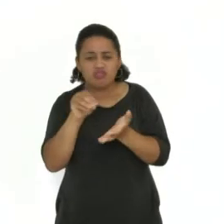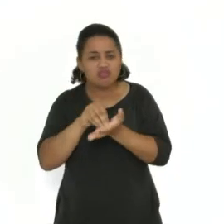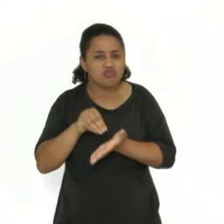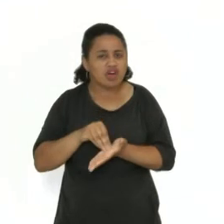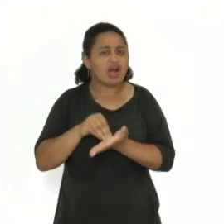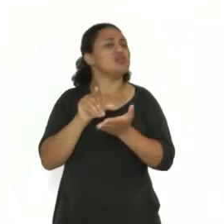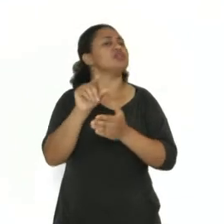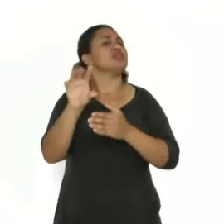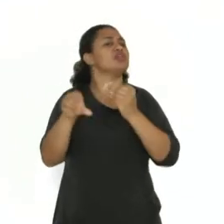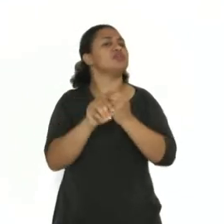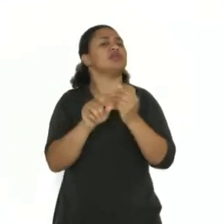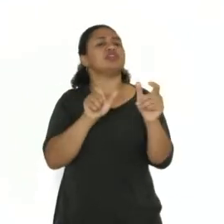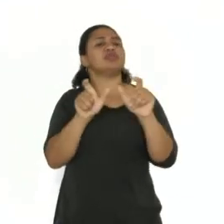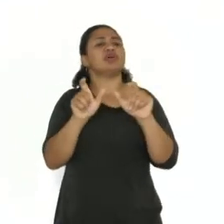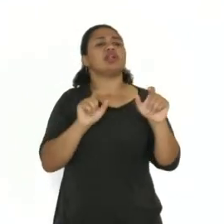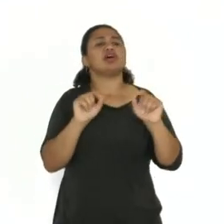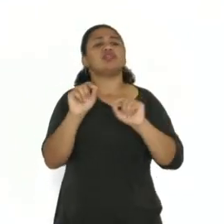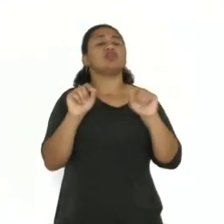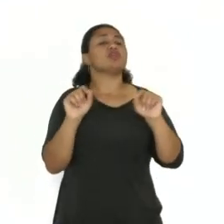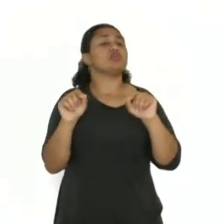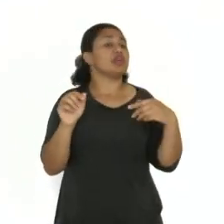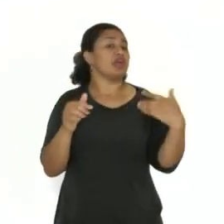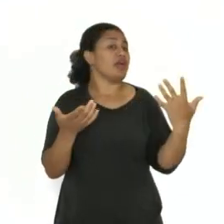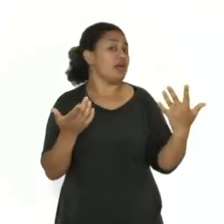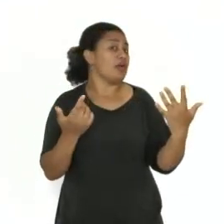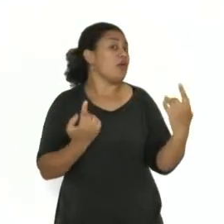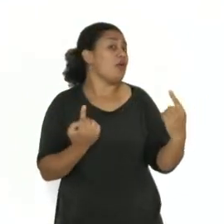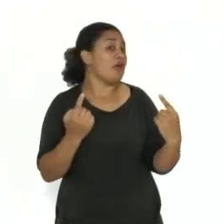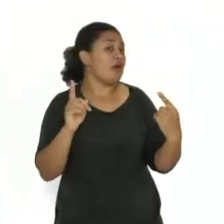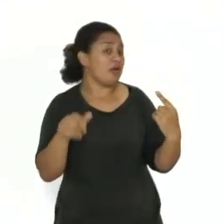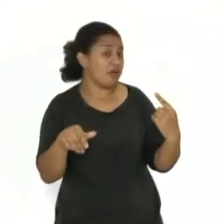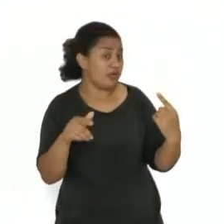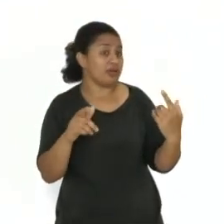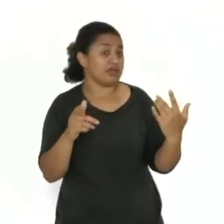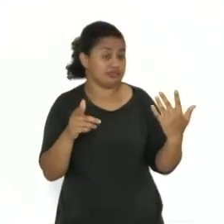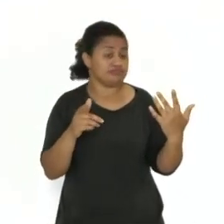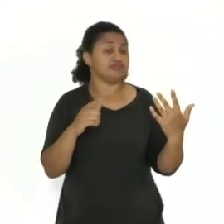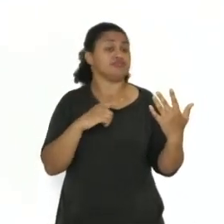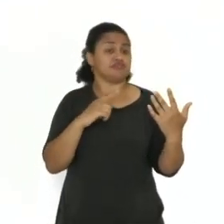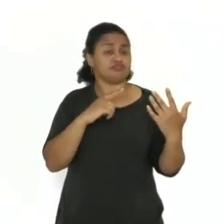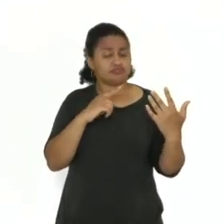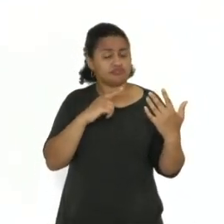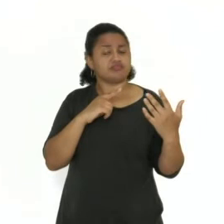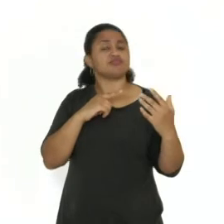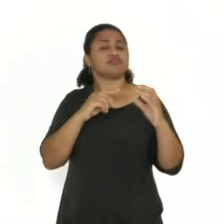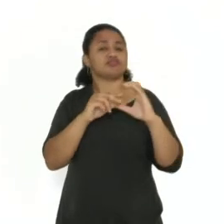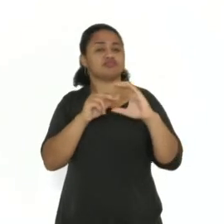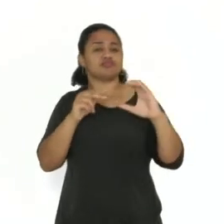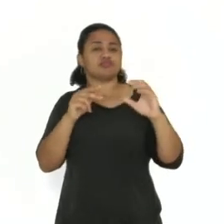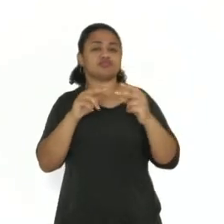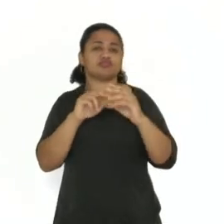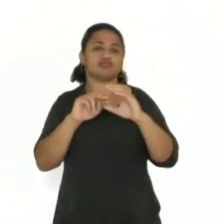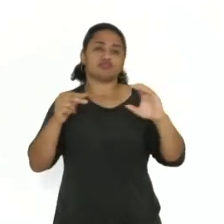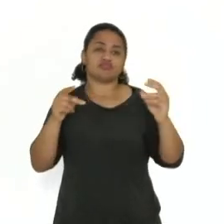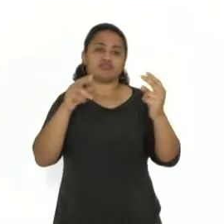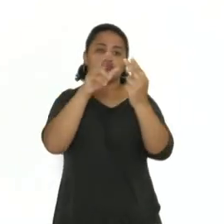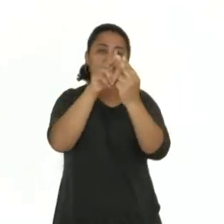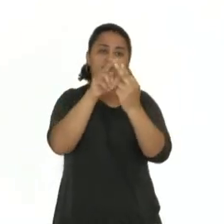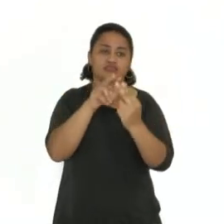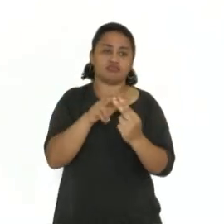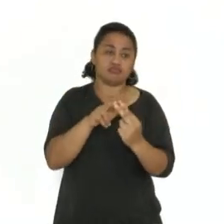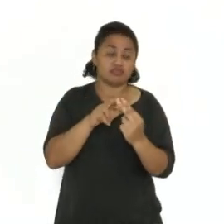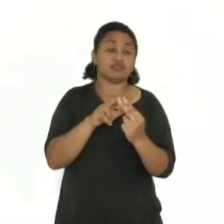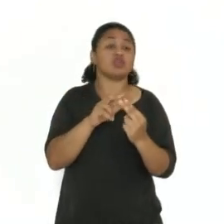As células que apresentam em seu núcleo cromossomos aos pares, dois conjuntos completos de